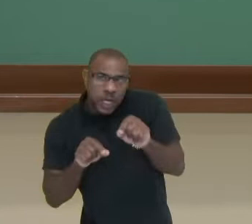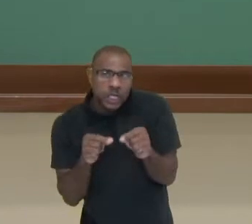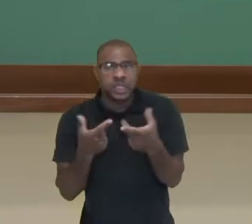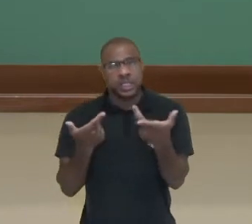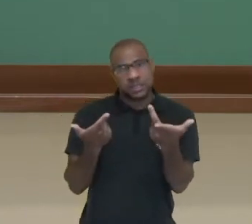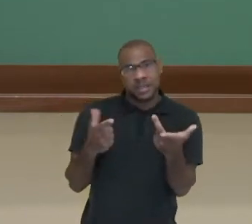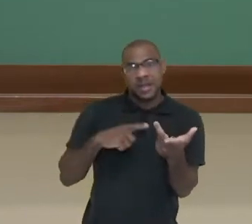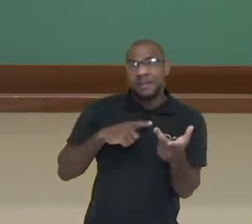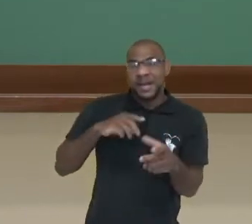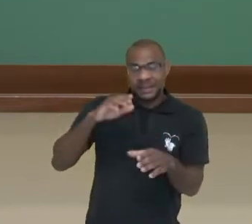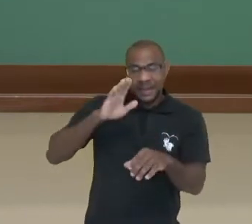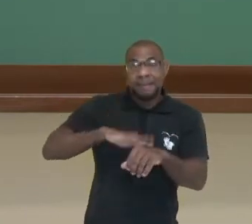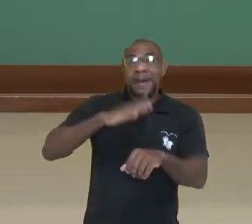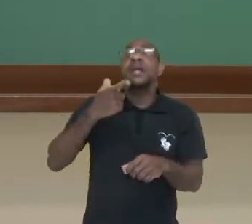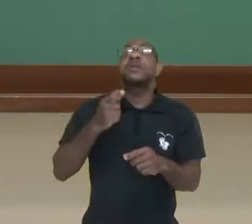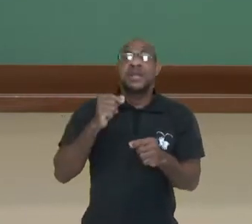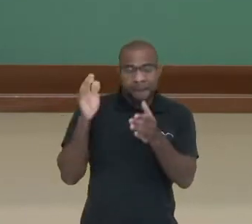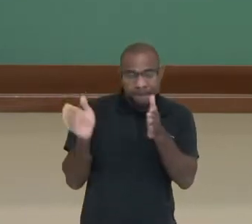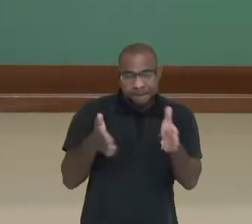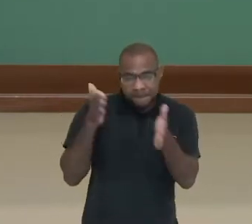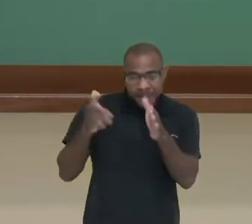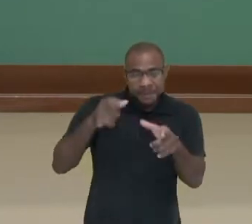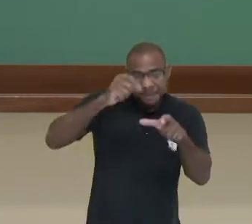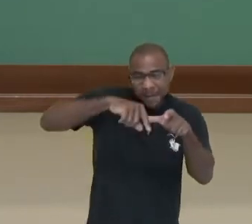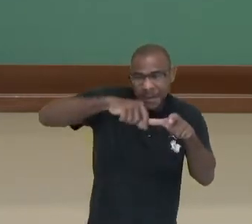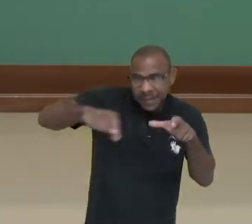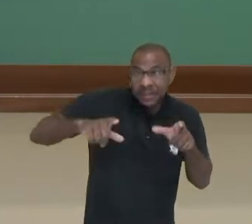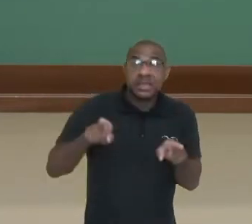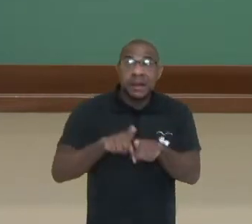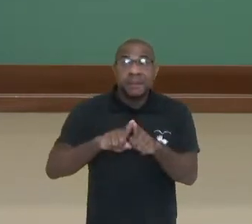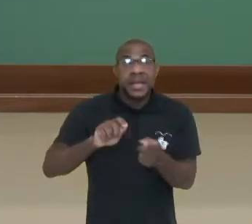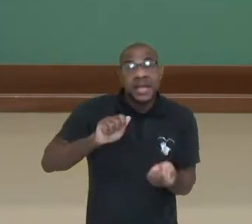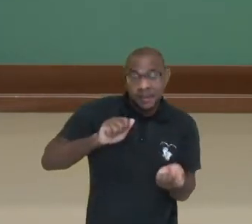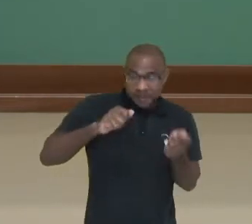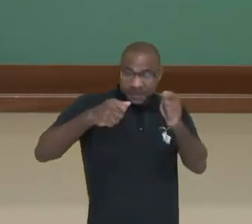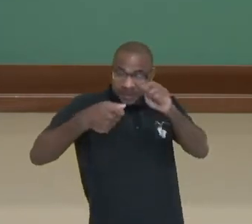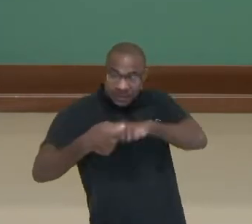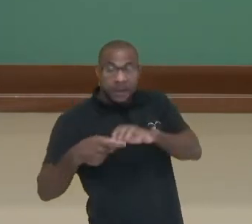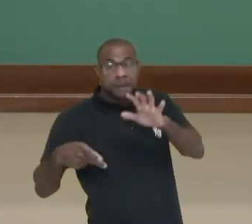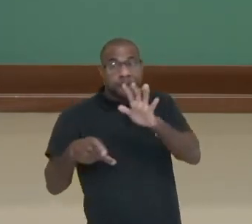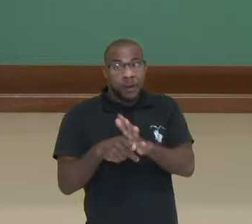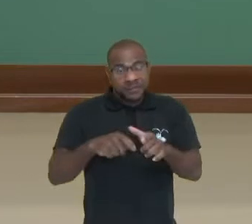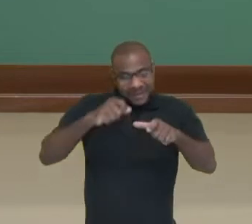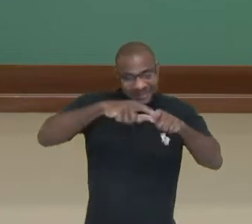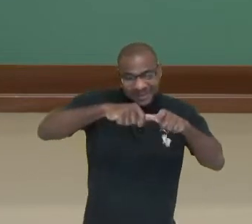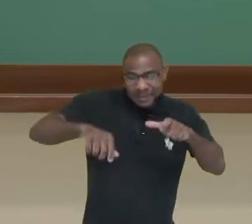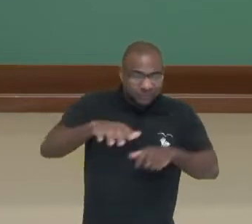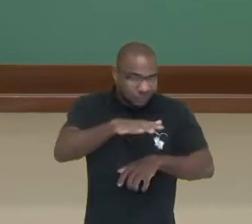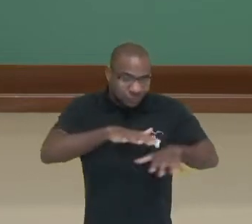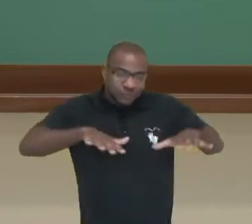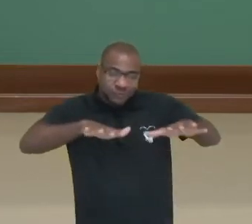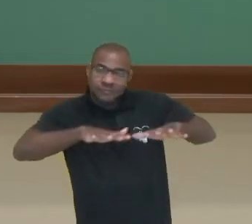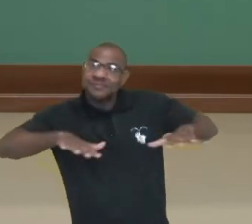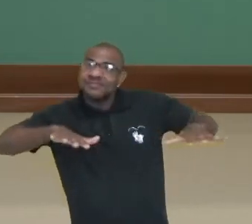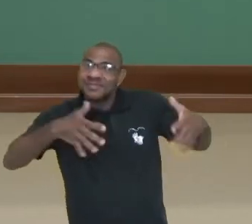uma maior produtividade, questões aí de adaptação da semente ao meio através da